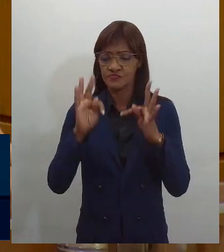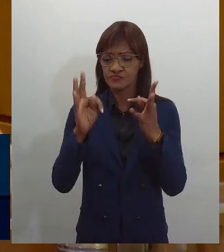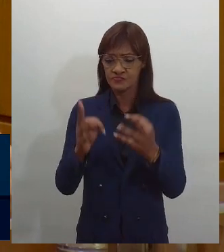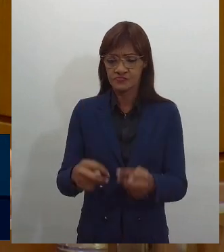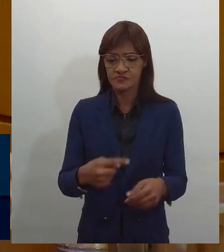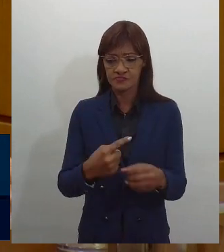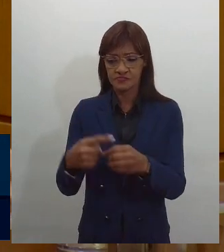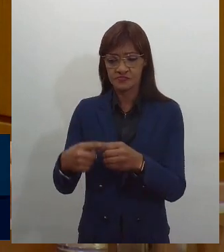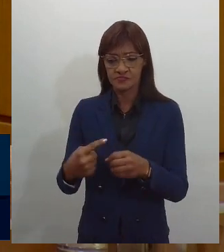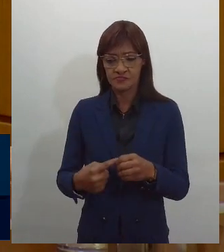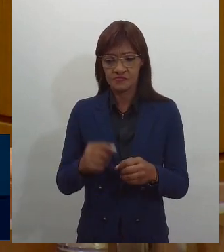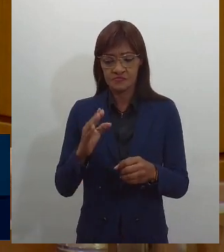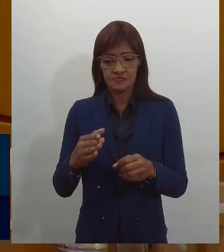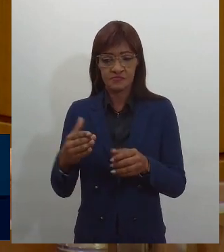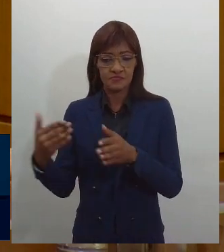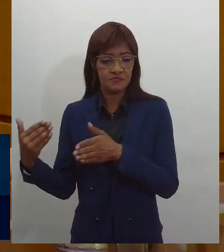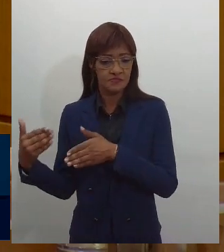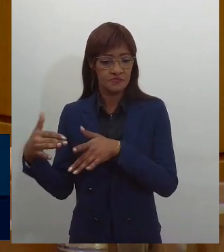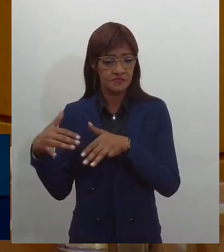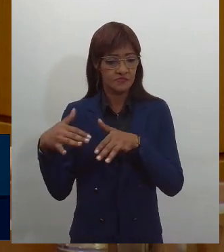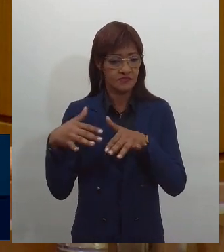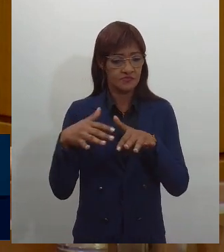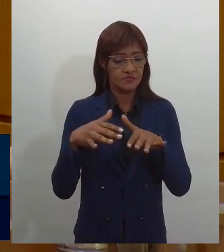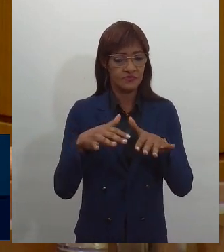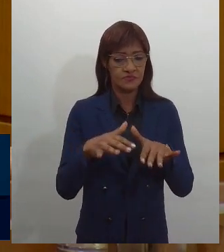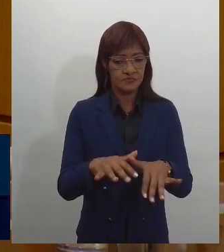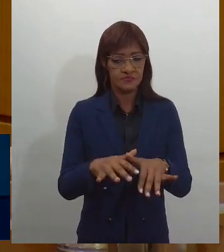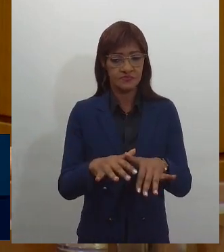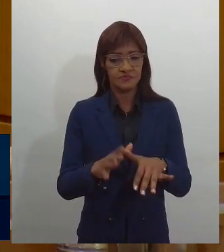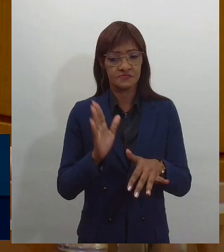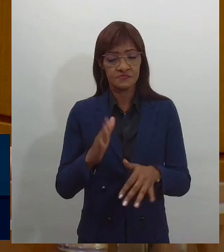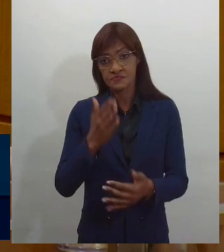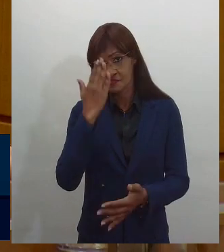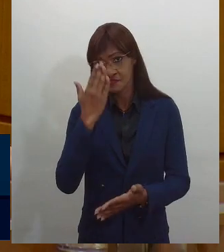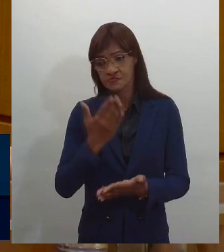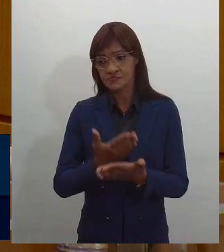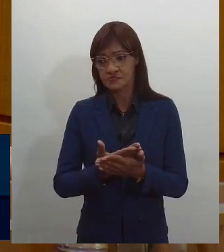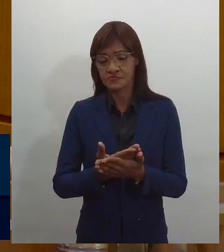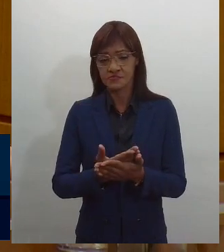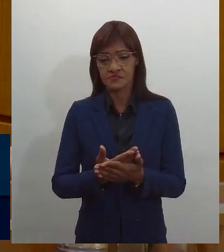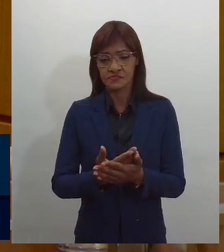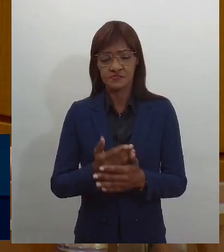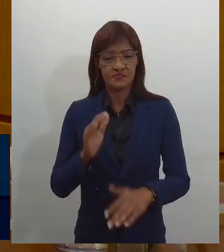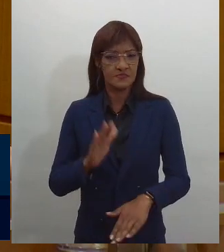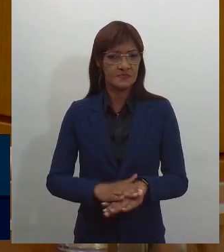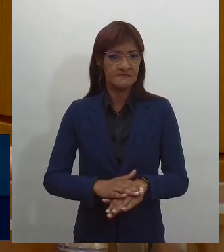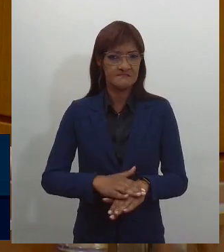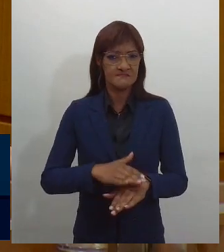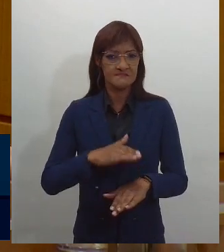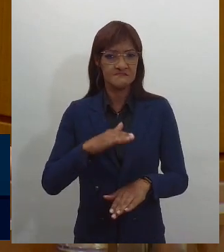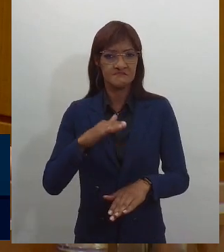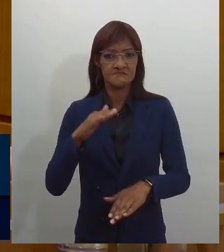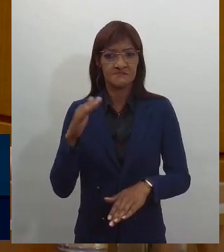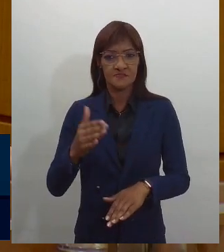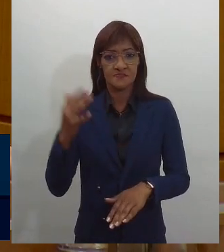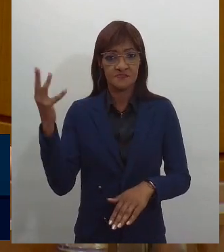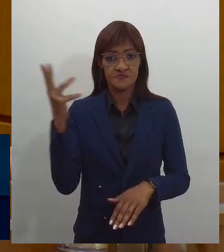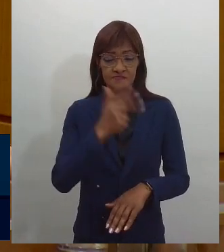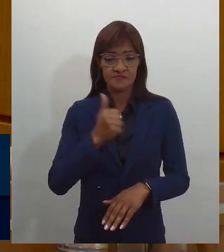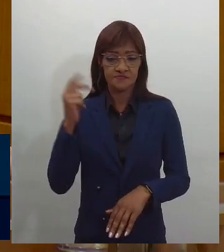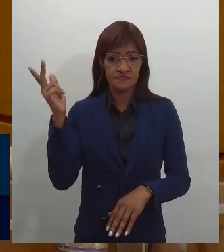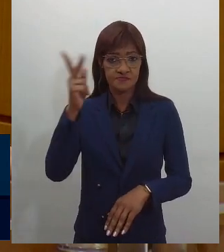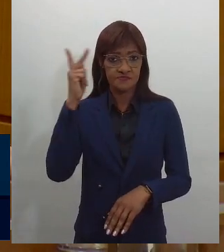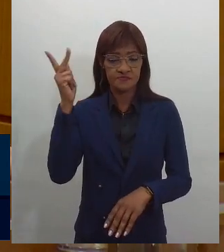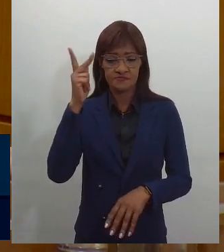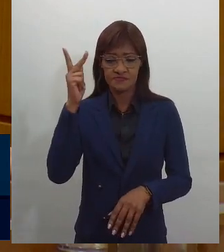deslocaram para uma grande manifestação. Acredito que a maior da história, né, procissão foi feita e realizada esse